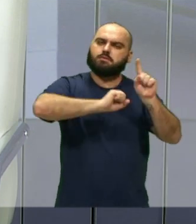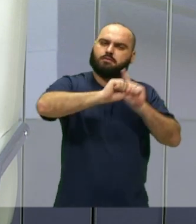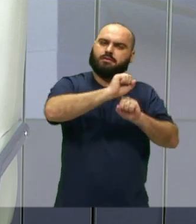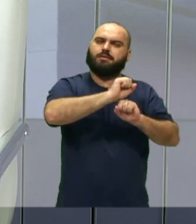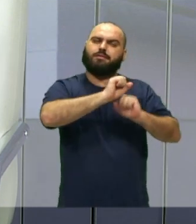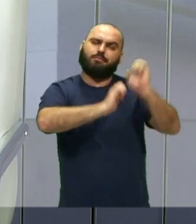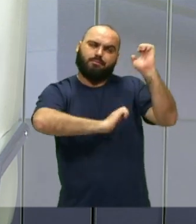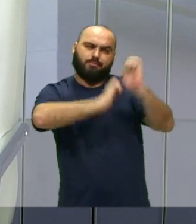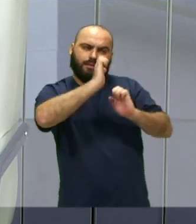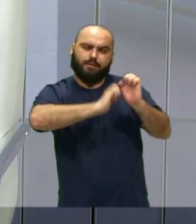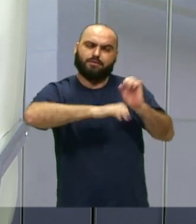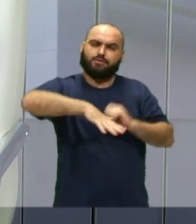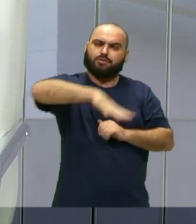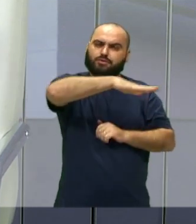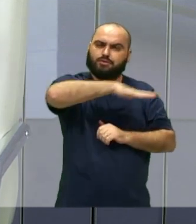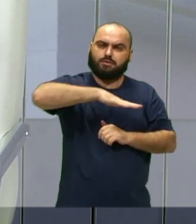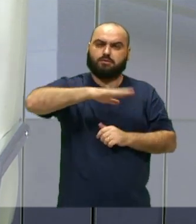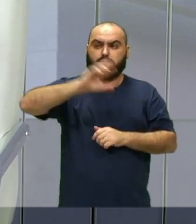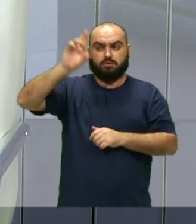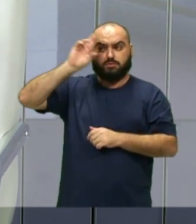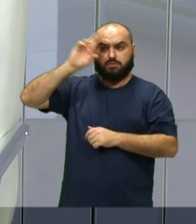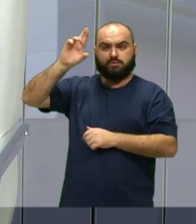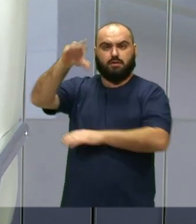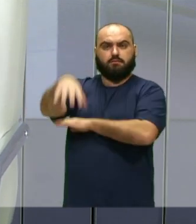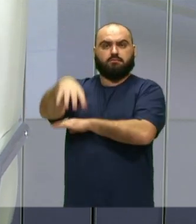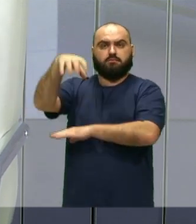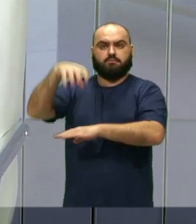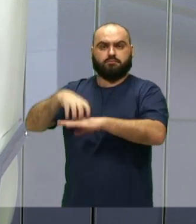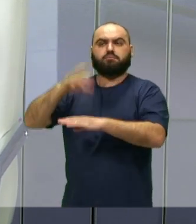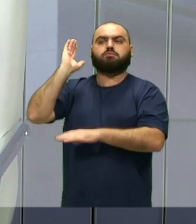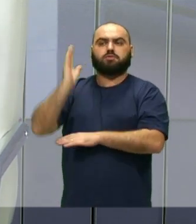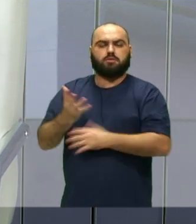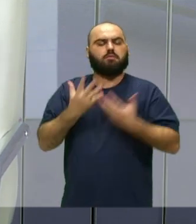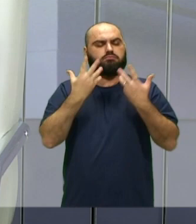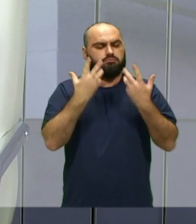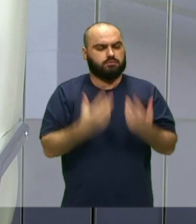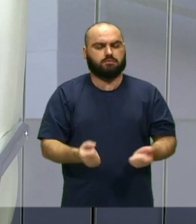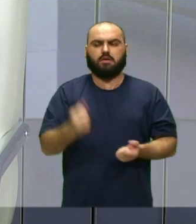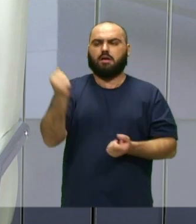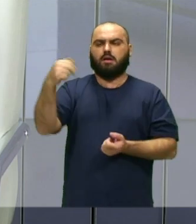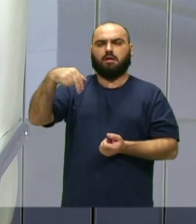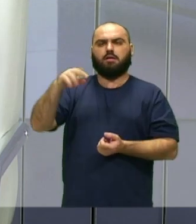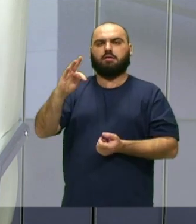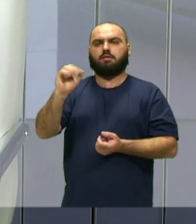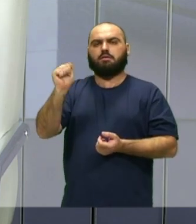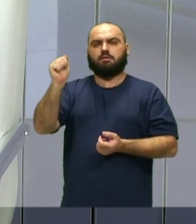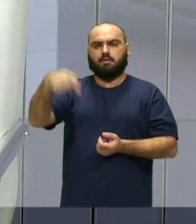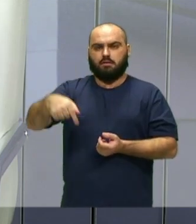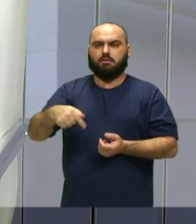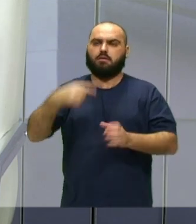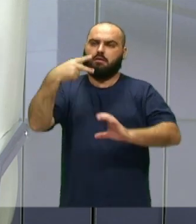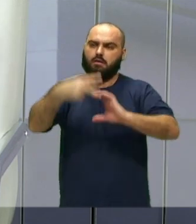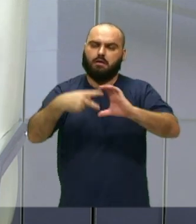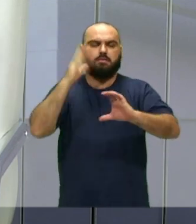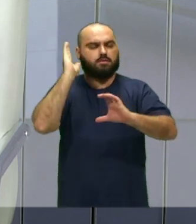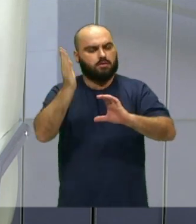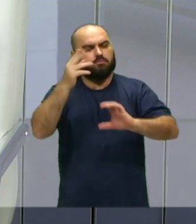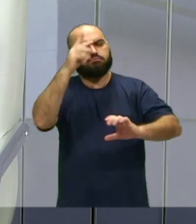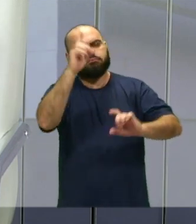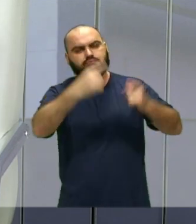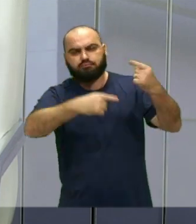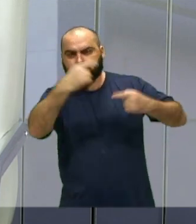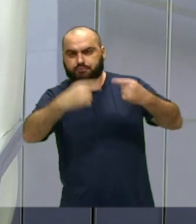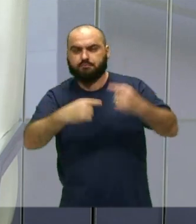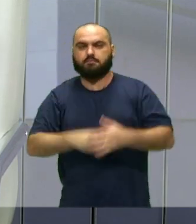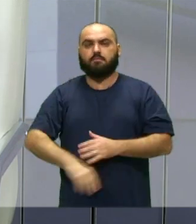própria empresa. A Superintendência do Porto já tinha acatado, a ANTAC já tinha acatado, a Câmara de Vereadores já havia discutido isso também.